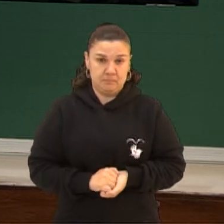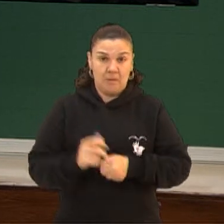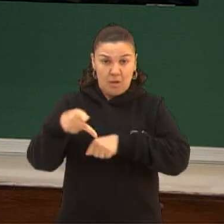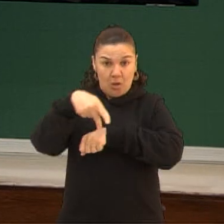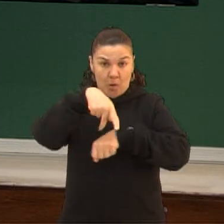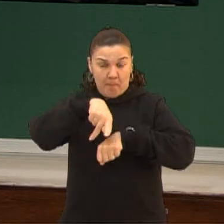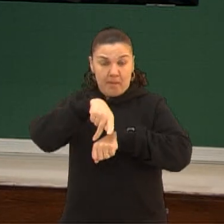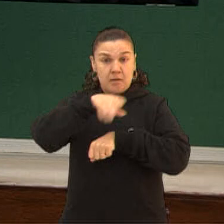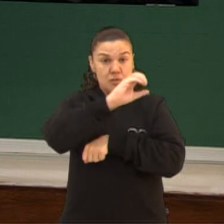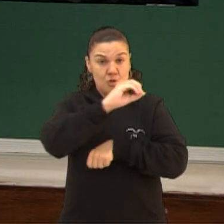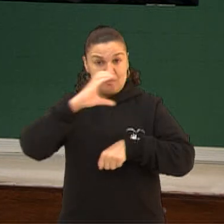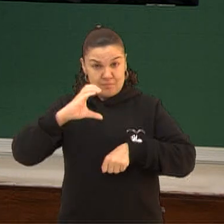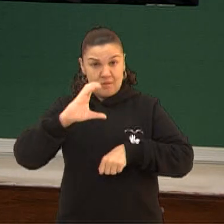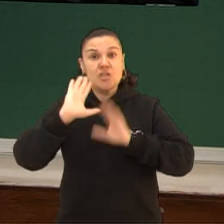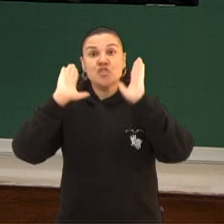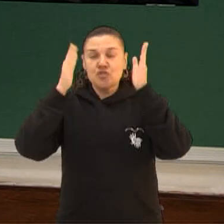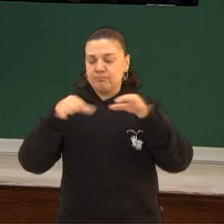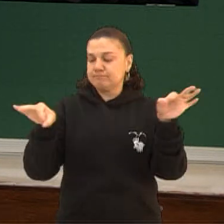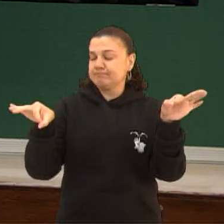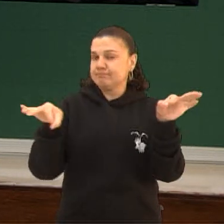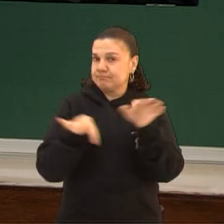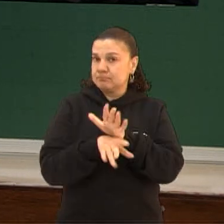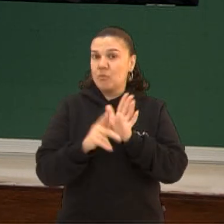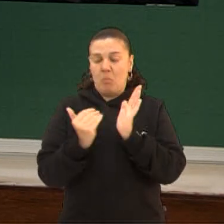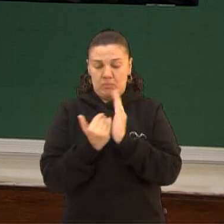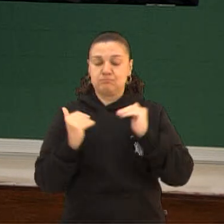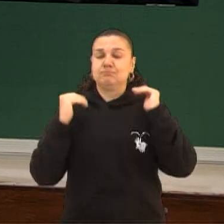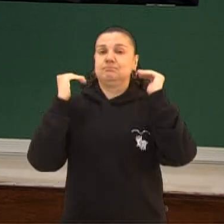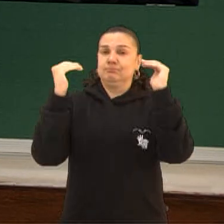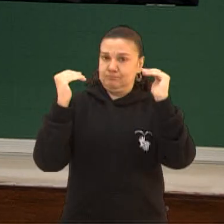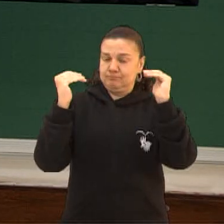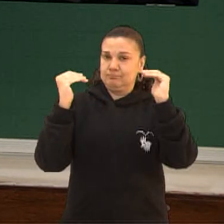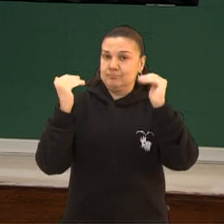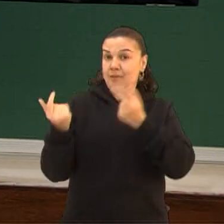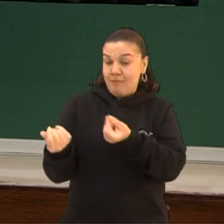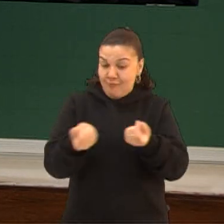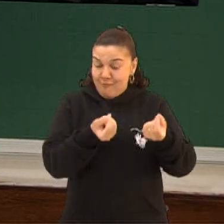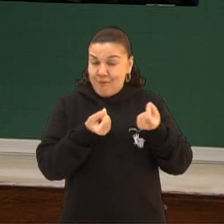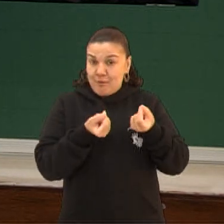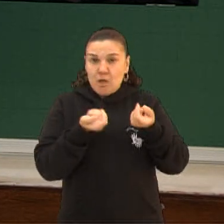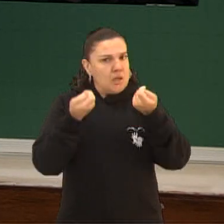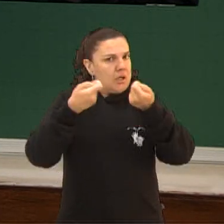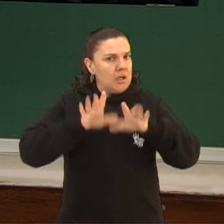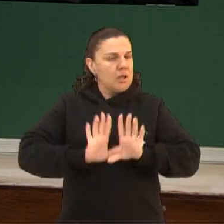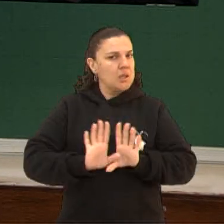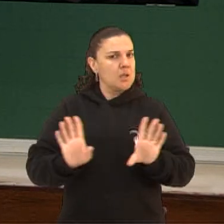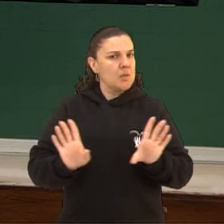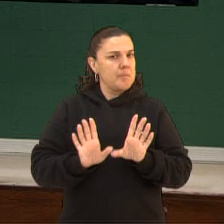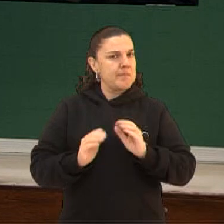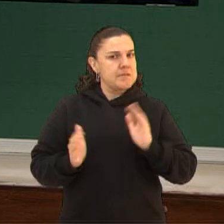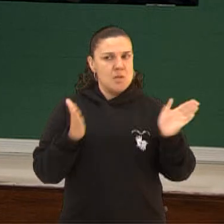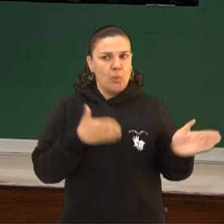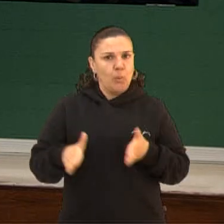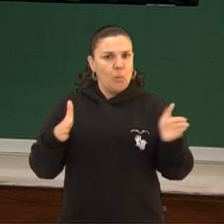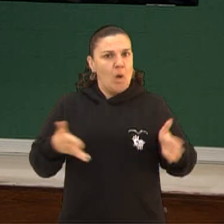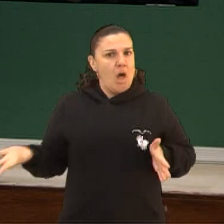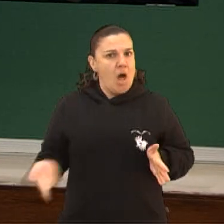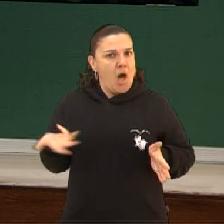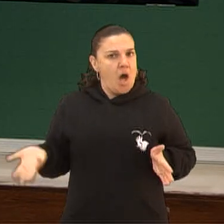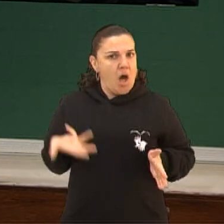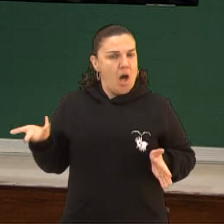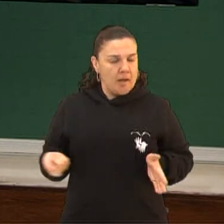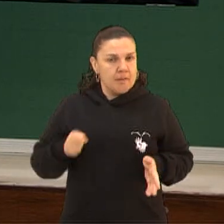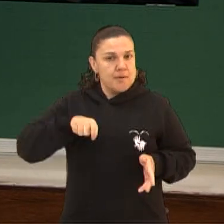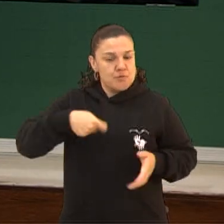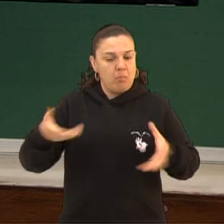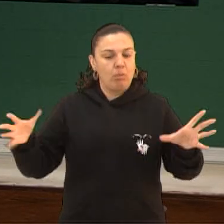países ocidentais que já alcançaram um grau de desenvolvimento em que não é mais necessária essa produção agressiva